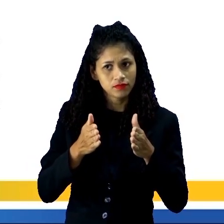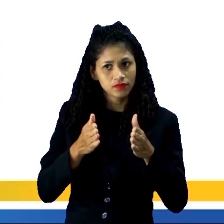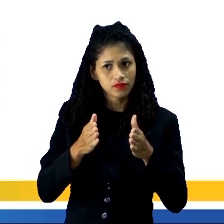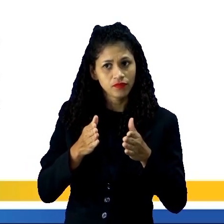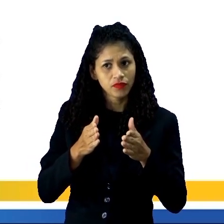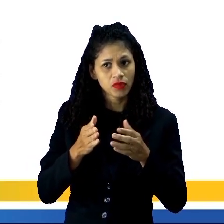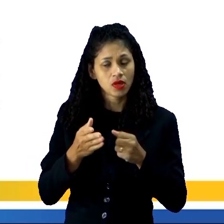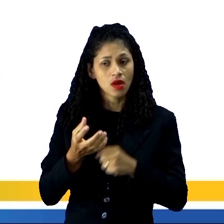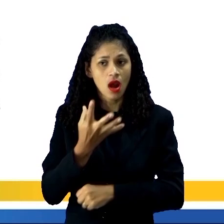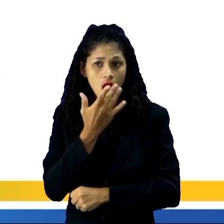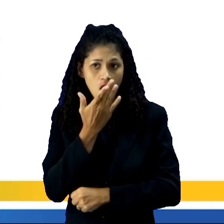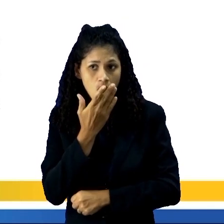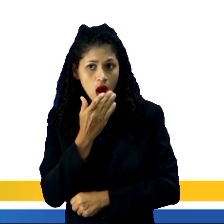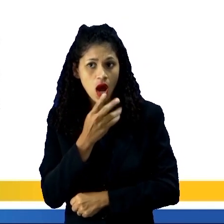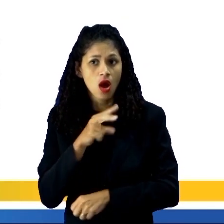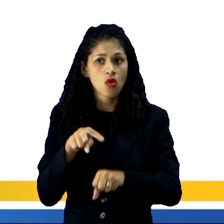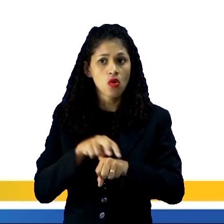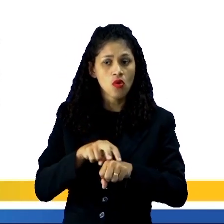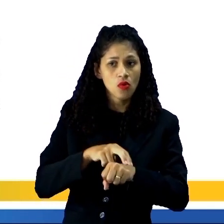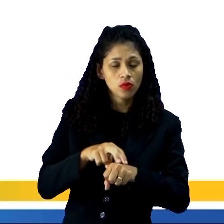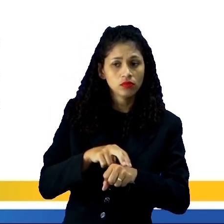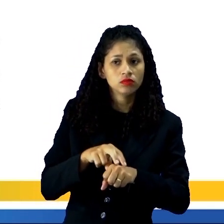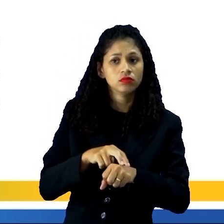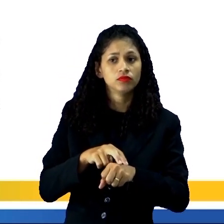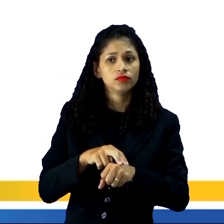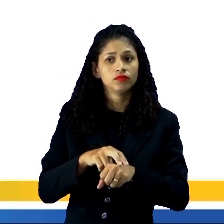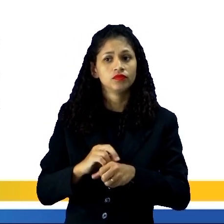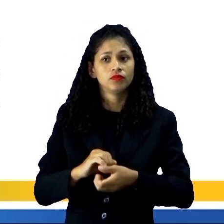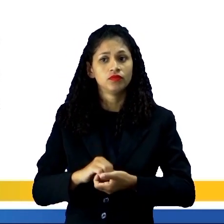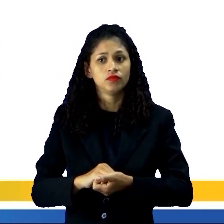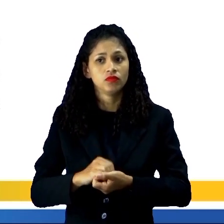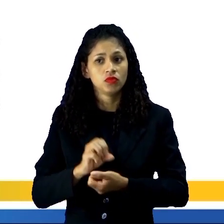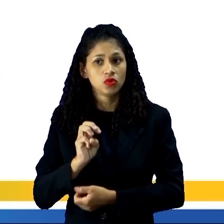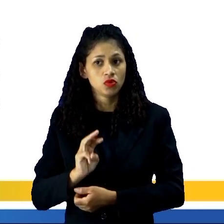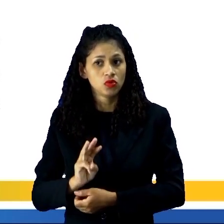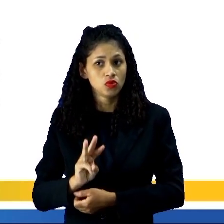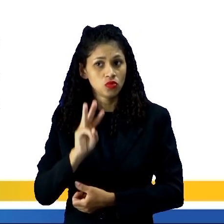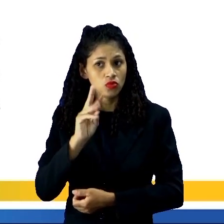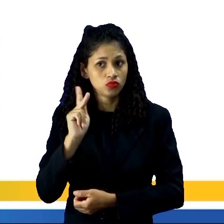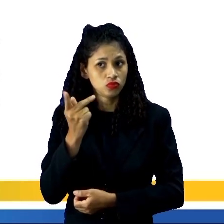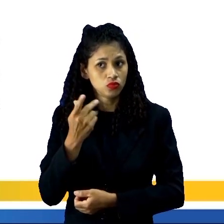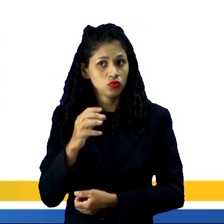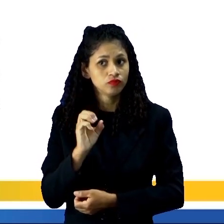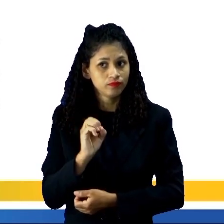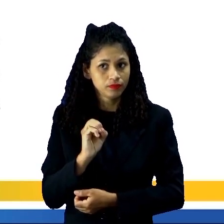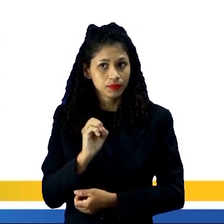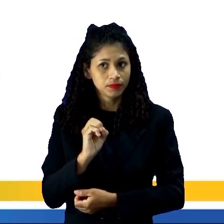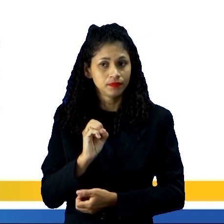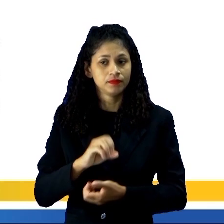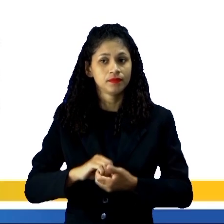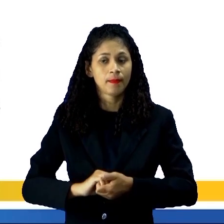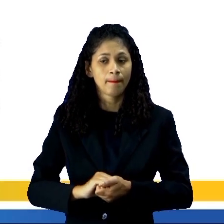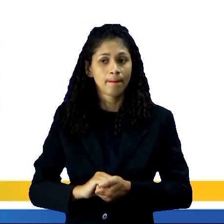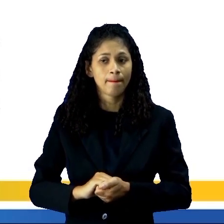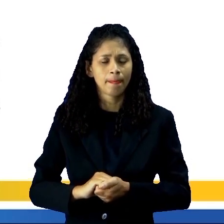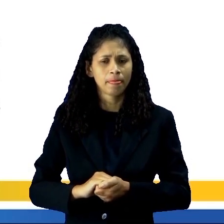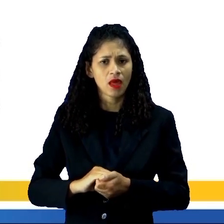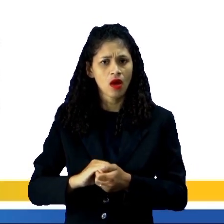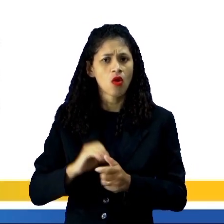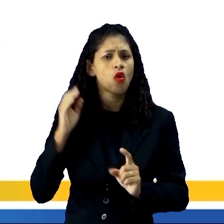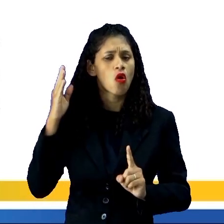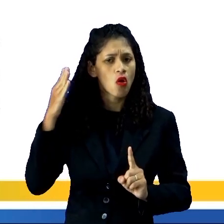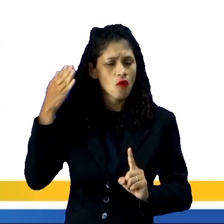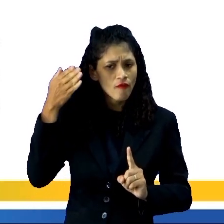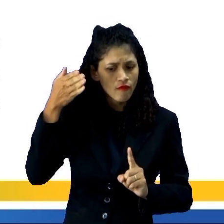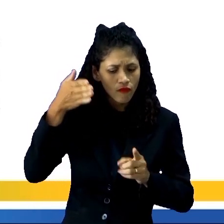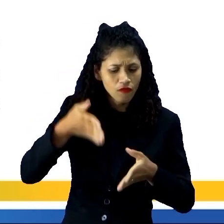na cor verde, who won the competition, algo específico, né, sobre esse chefe,